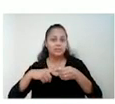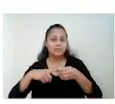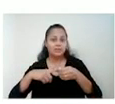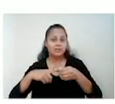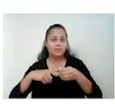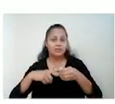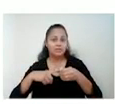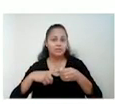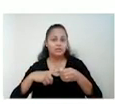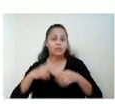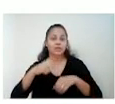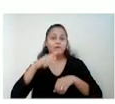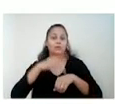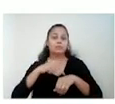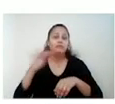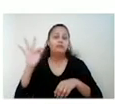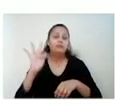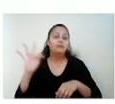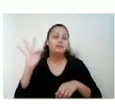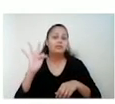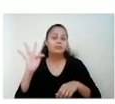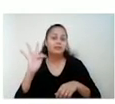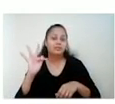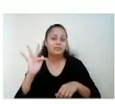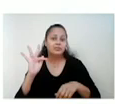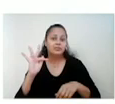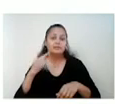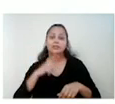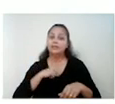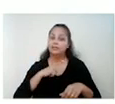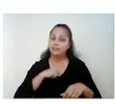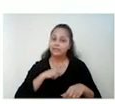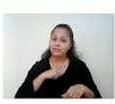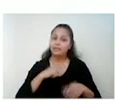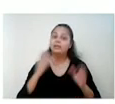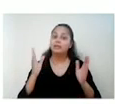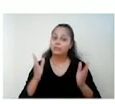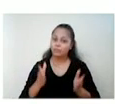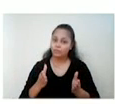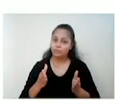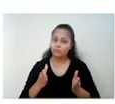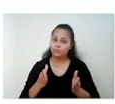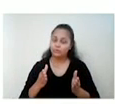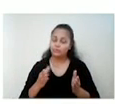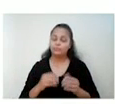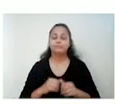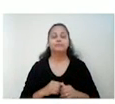francesa preservada até os dias atuais. Né?